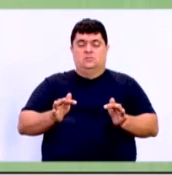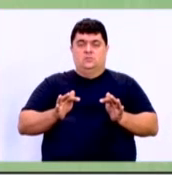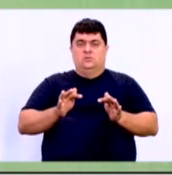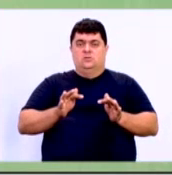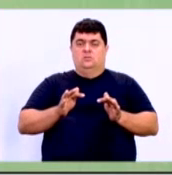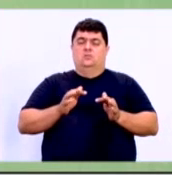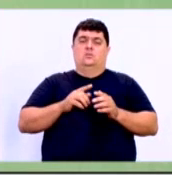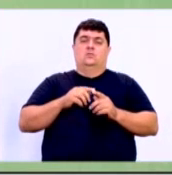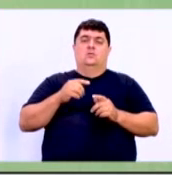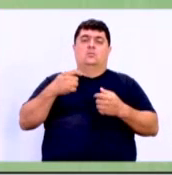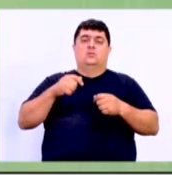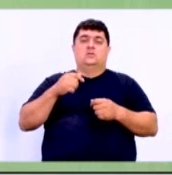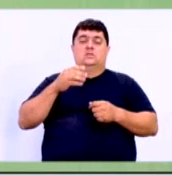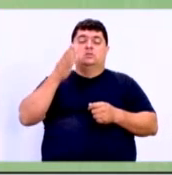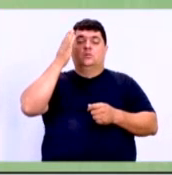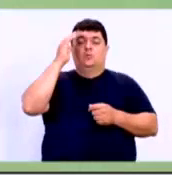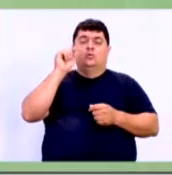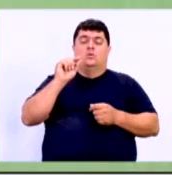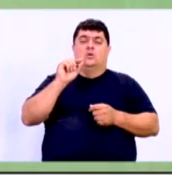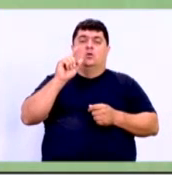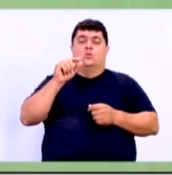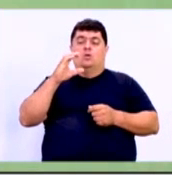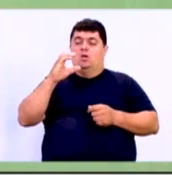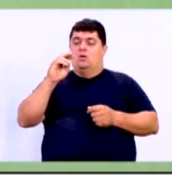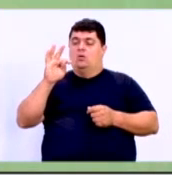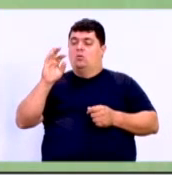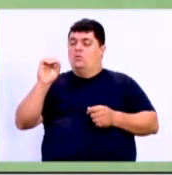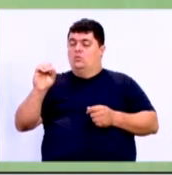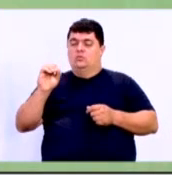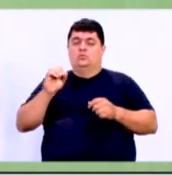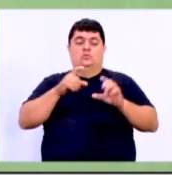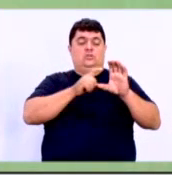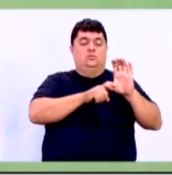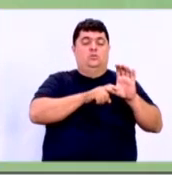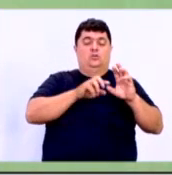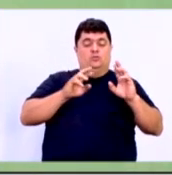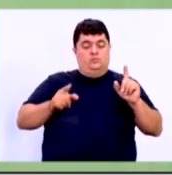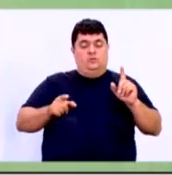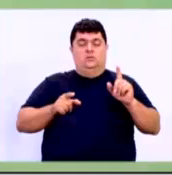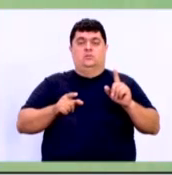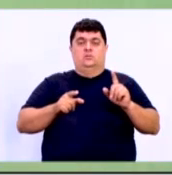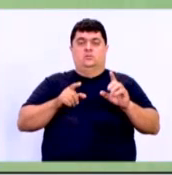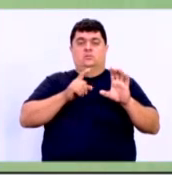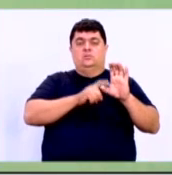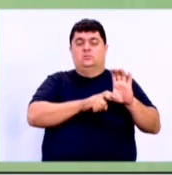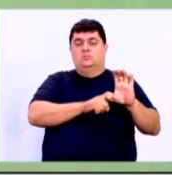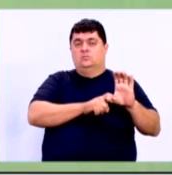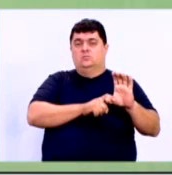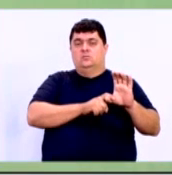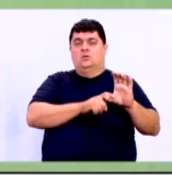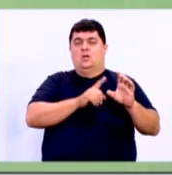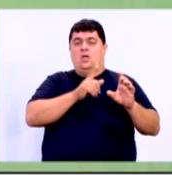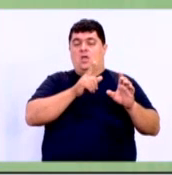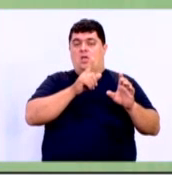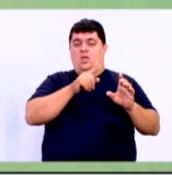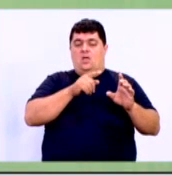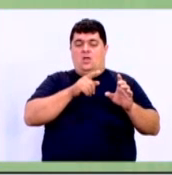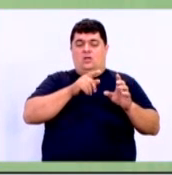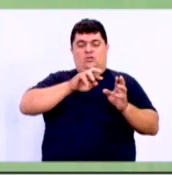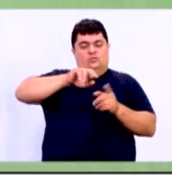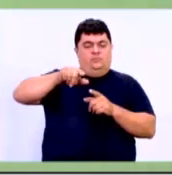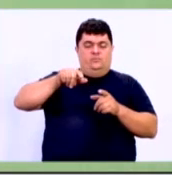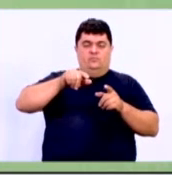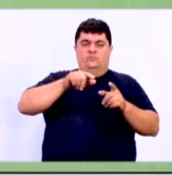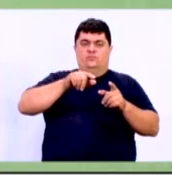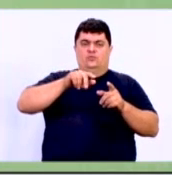única coisa que a gente precisa identificar é o quê? O que são custos e o que são despesas. E as despesas são o quê? O que não são